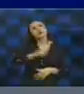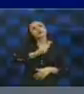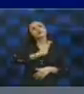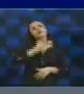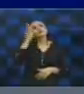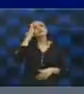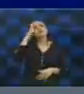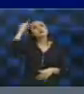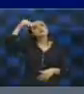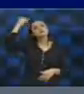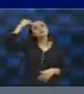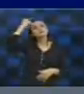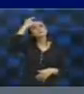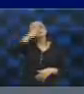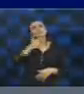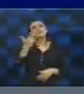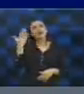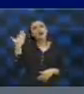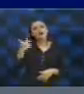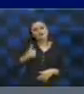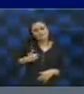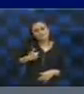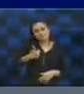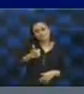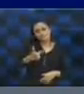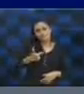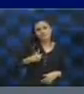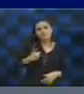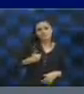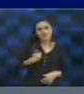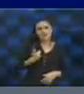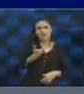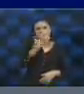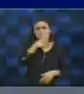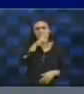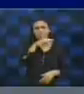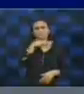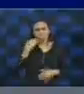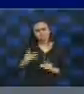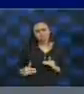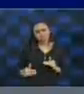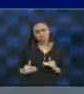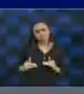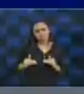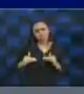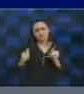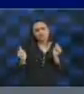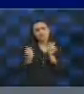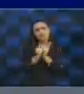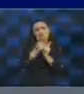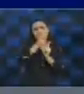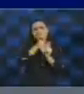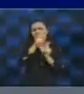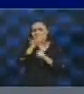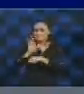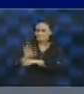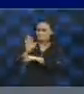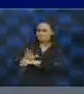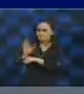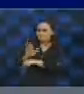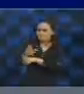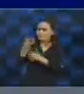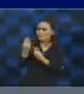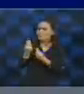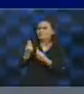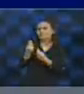tenho, experiência de um garoto de 12 anos que perdeu o pai e lutou muito ao lado da sua mãe para ajudar a criar os seus irmãos,